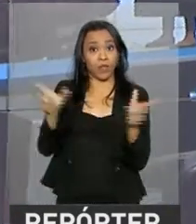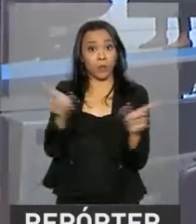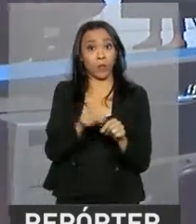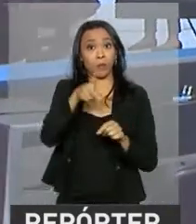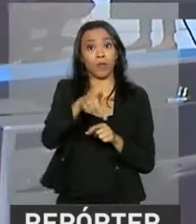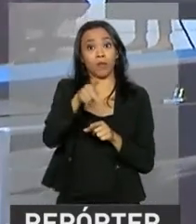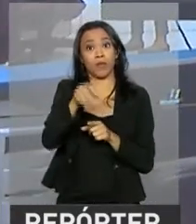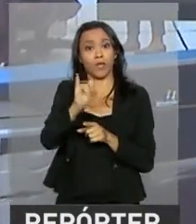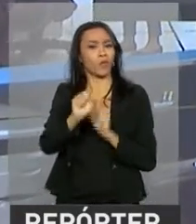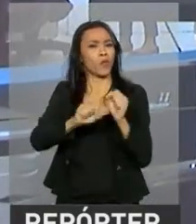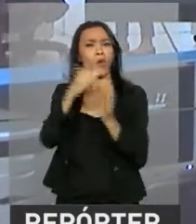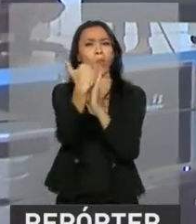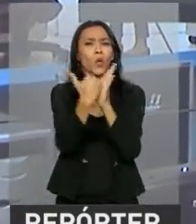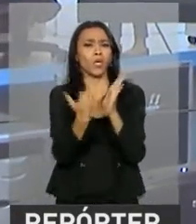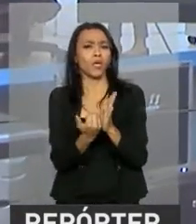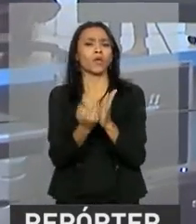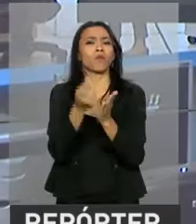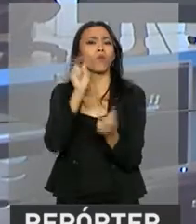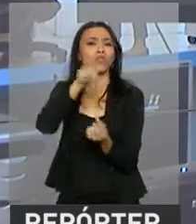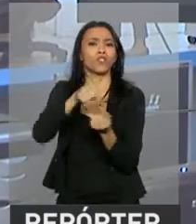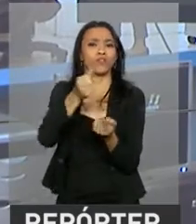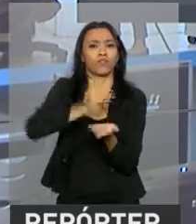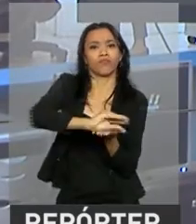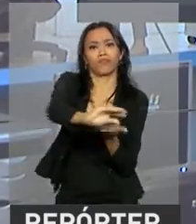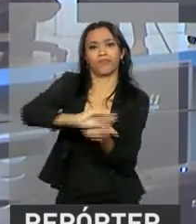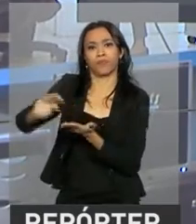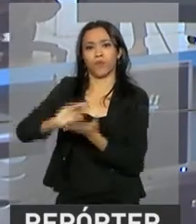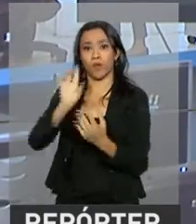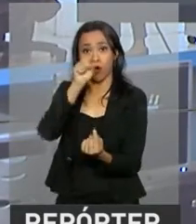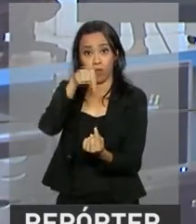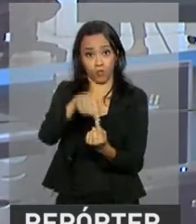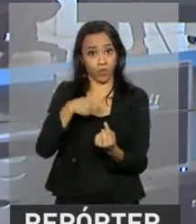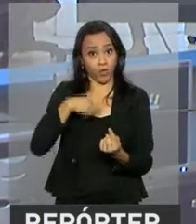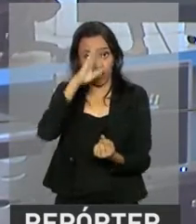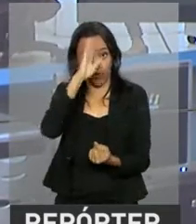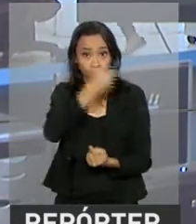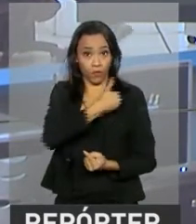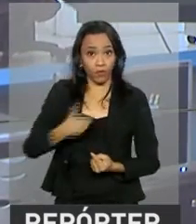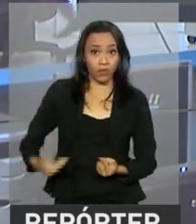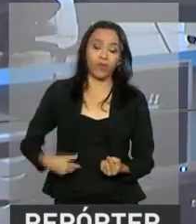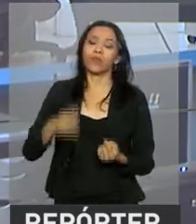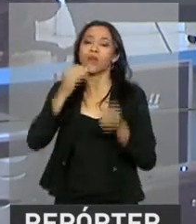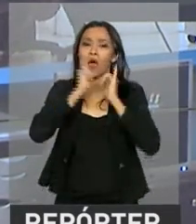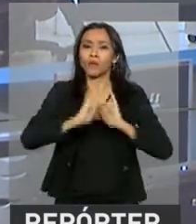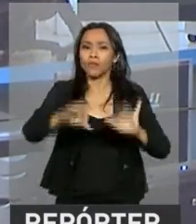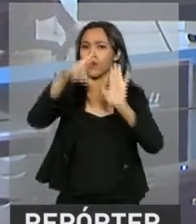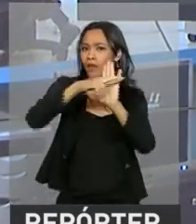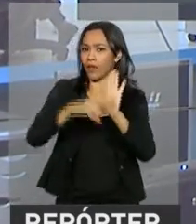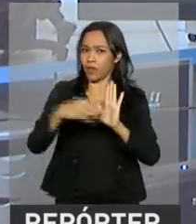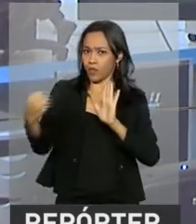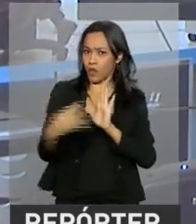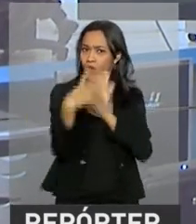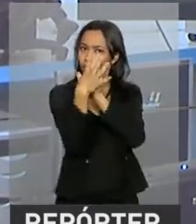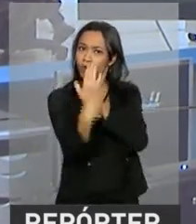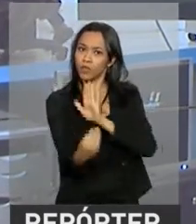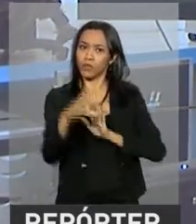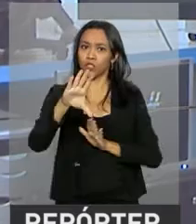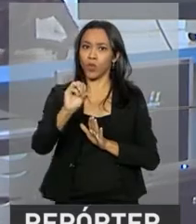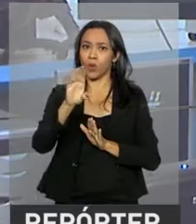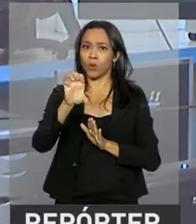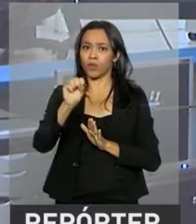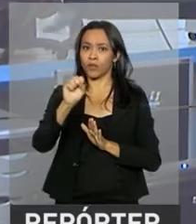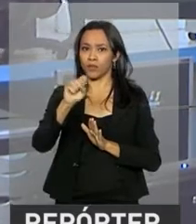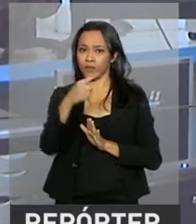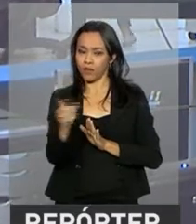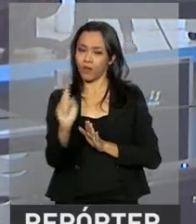o Programa de Parceria de Investimentos, disse que o principal objetivo do governo com o anúncio de regras para novas concessões é atrair